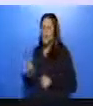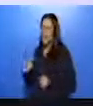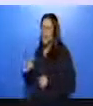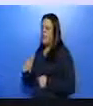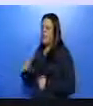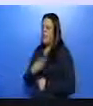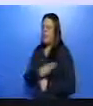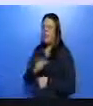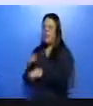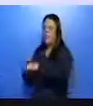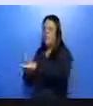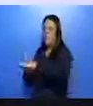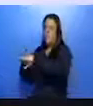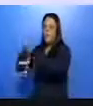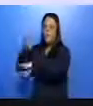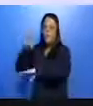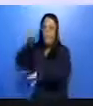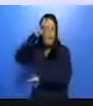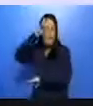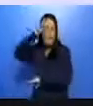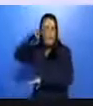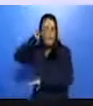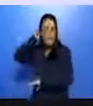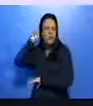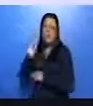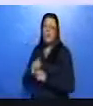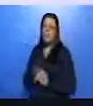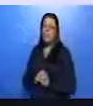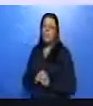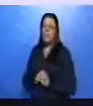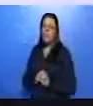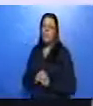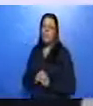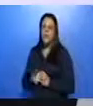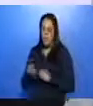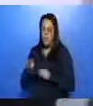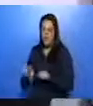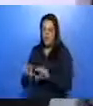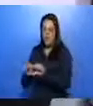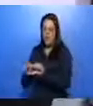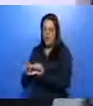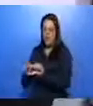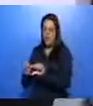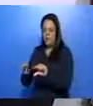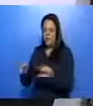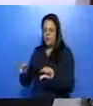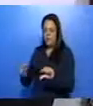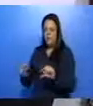oração, ela vai completar o quê? O verbo ter?